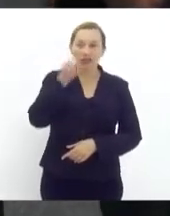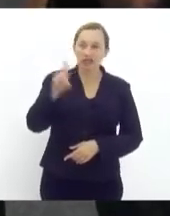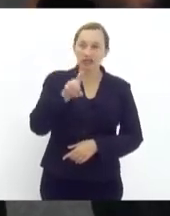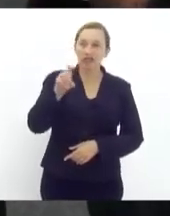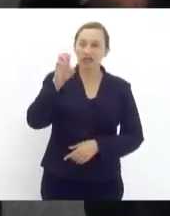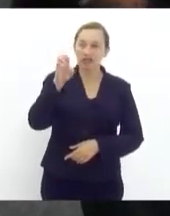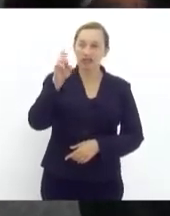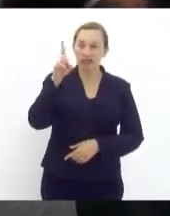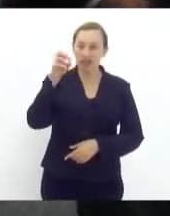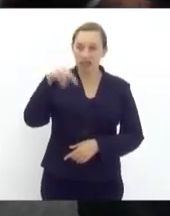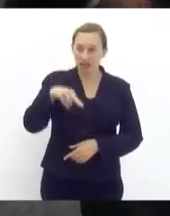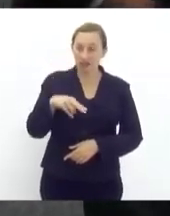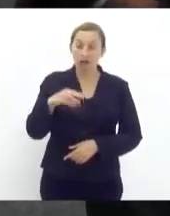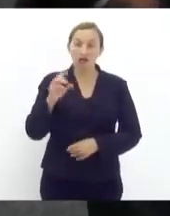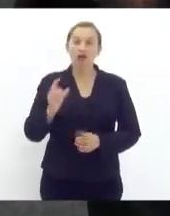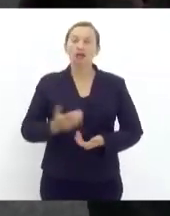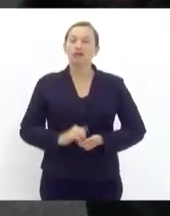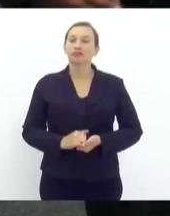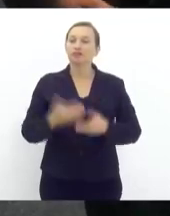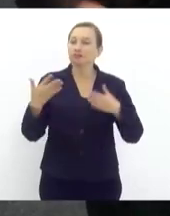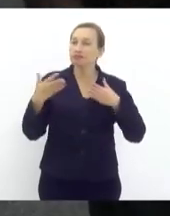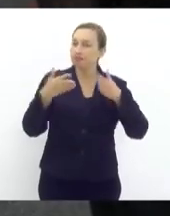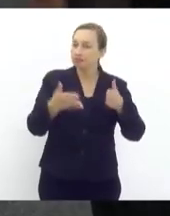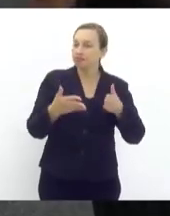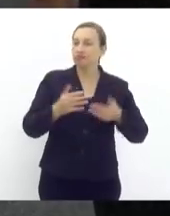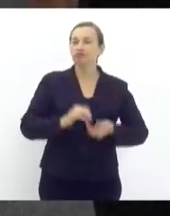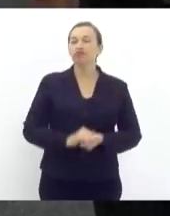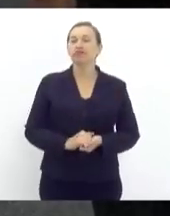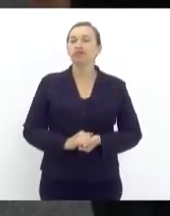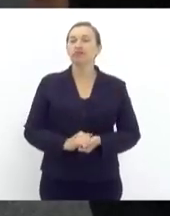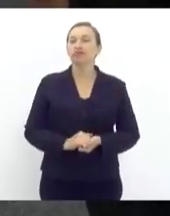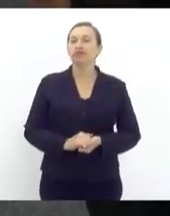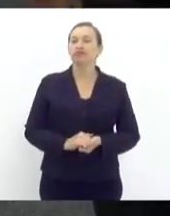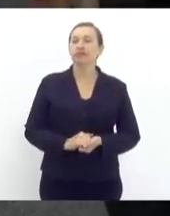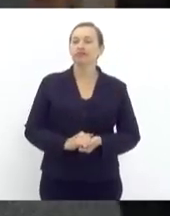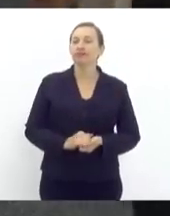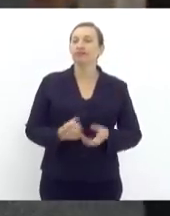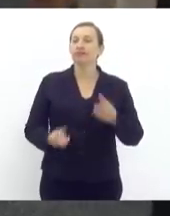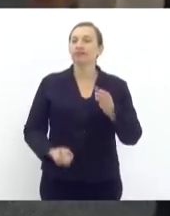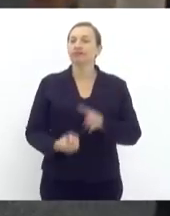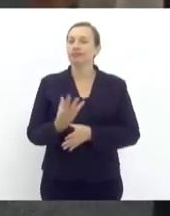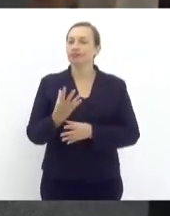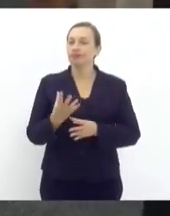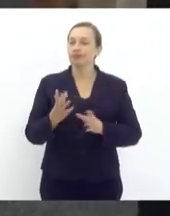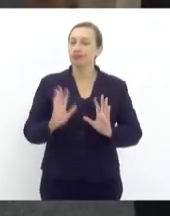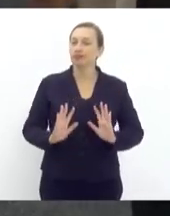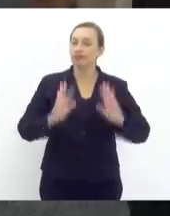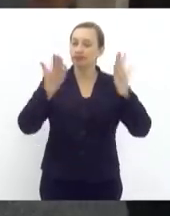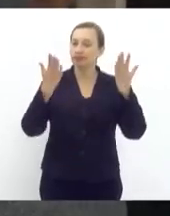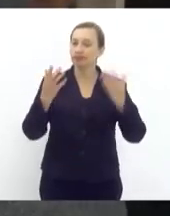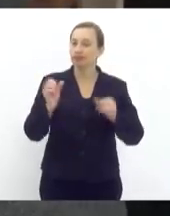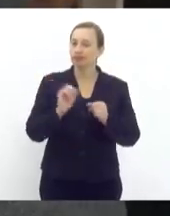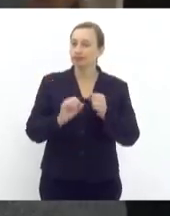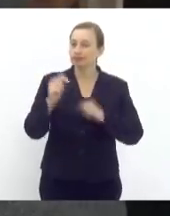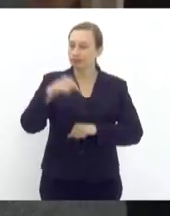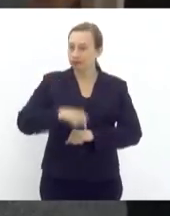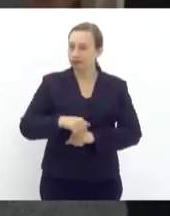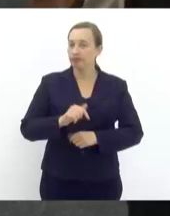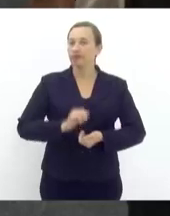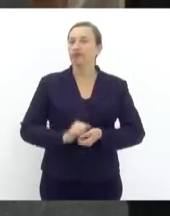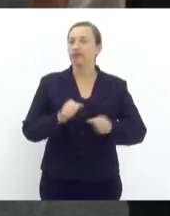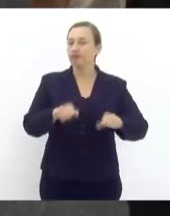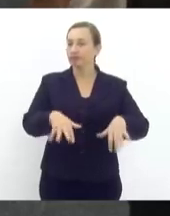que ela é muito específica e ela foi precedida deputada Marta Rocha por um evento que a gente fez aqui nesse